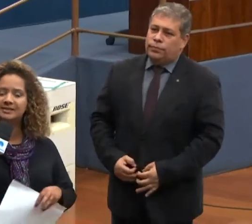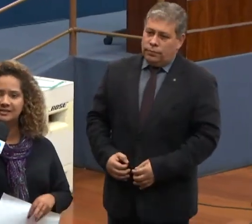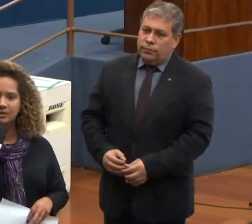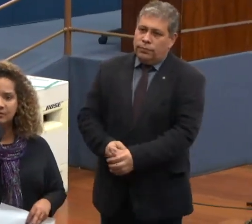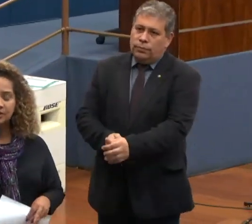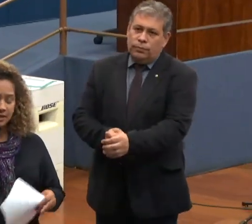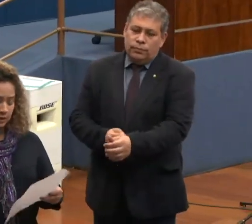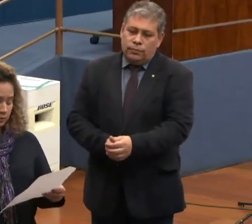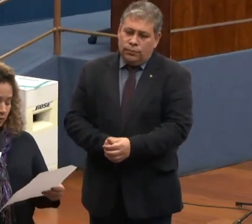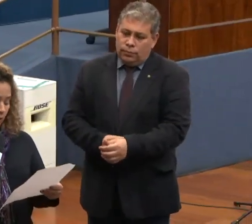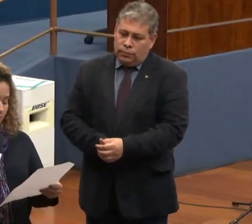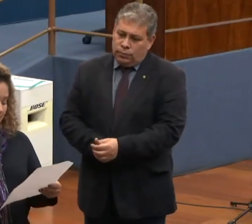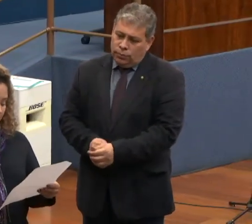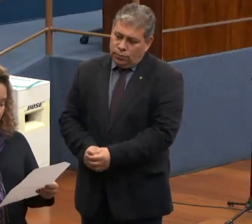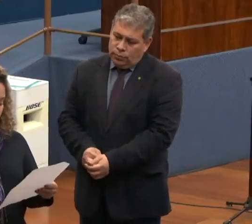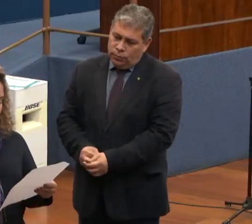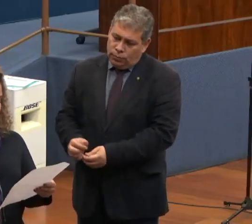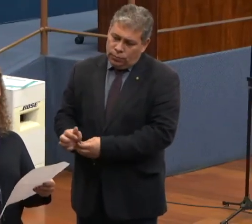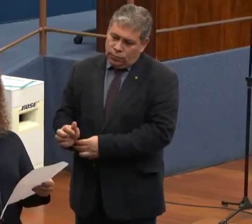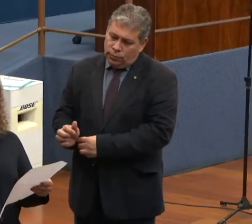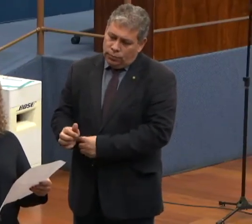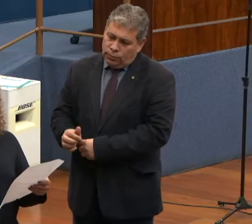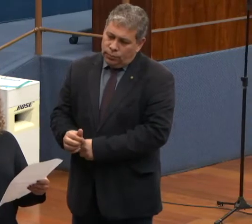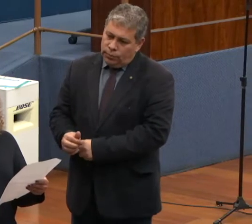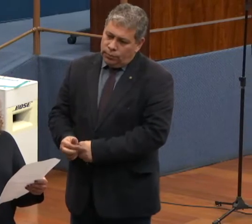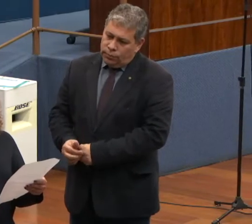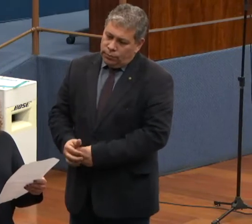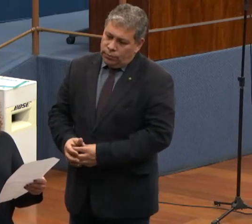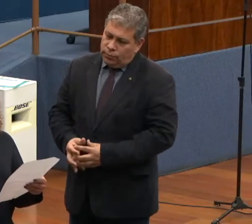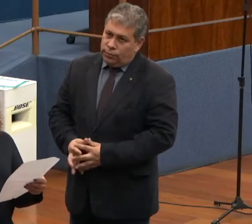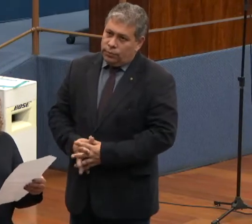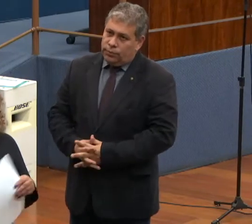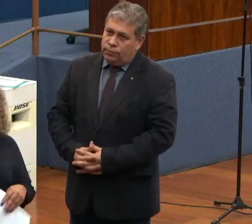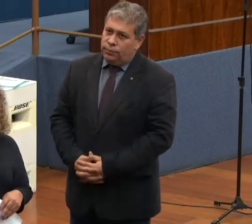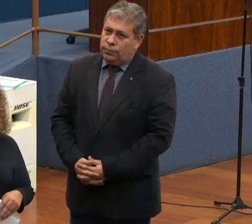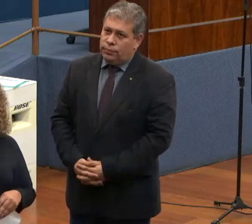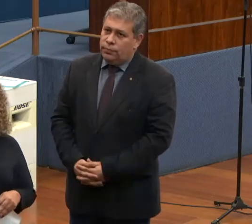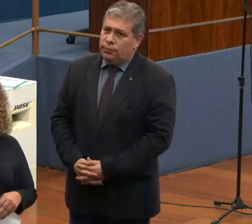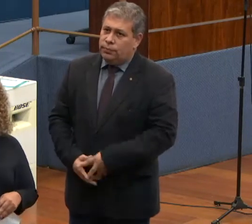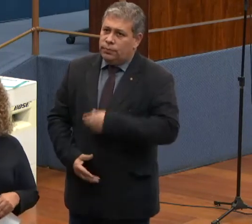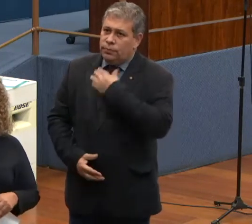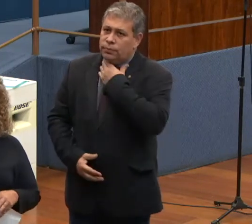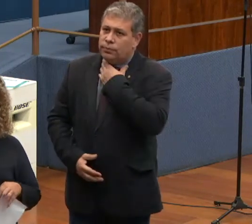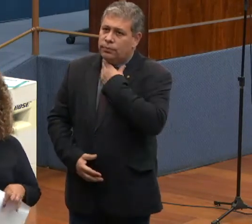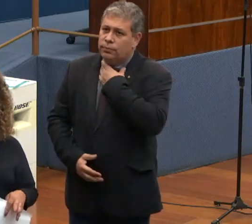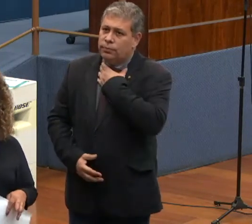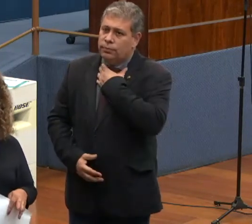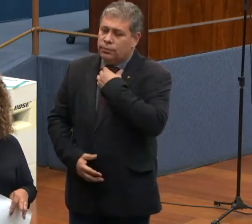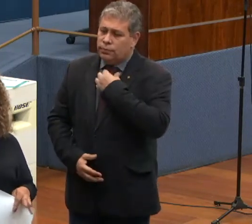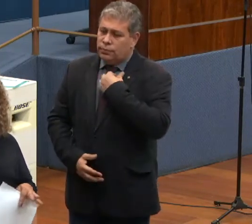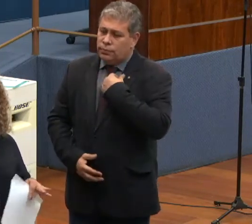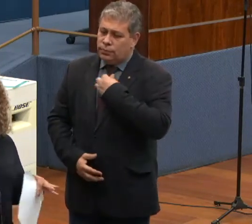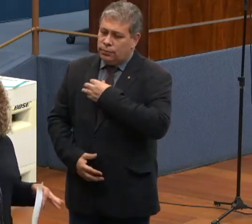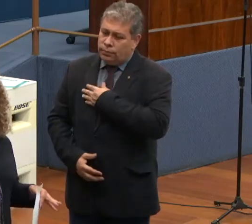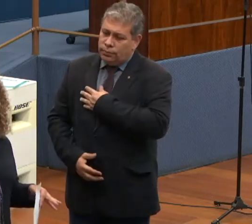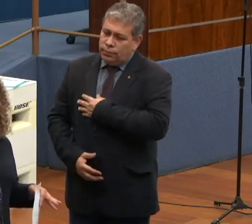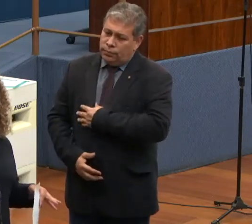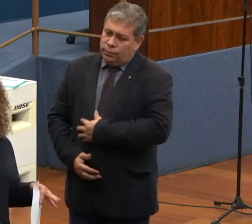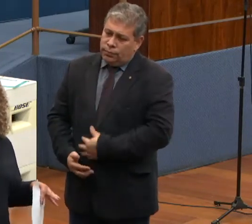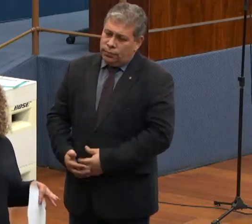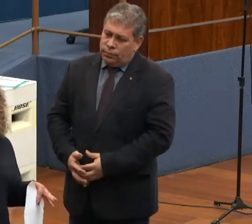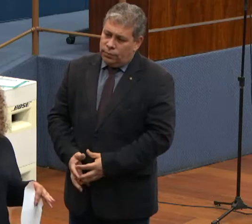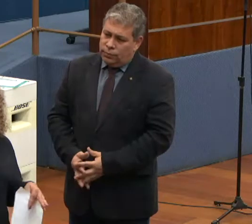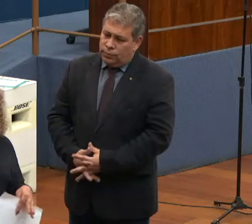uma alteração do Conselho Municipal de Proteção e Defesa dos Animais. Essa lei é uma lei de 2004 e